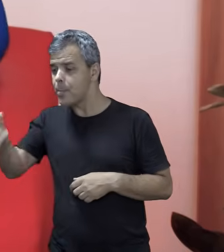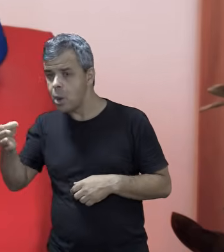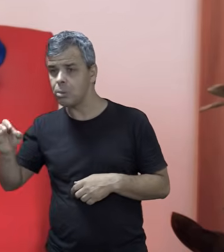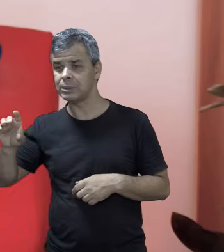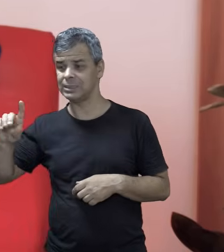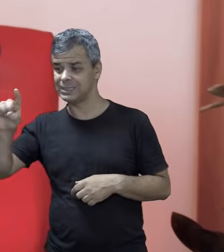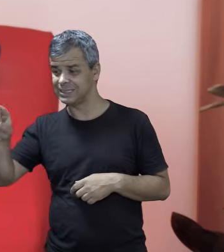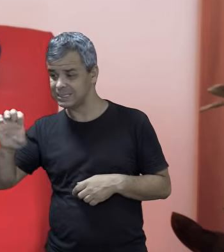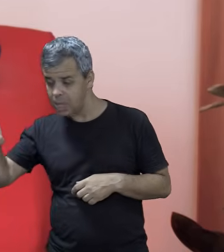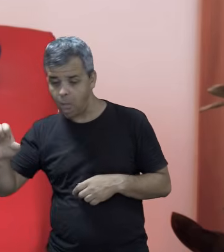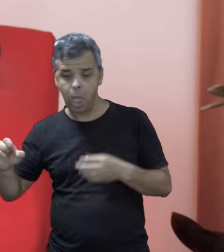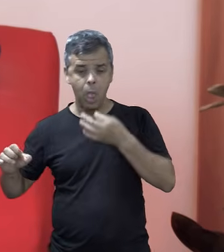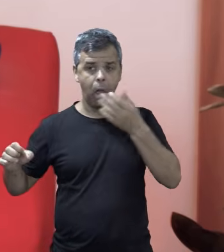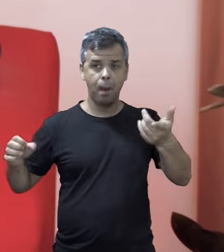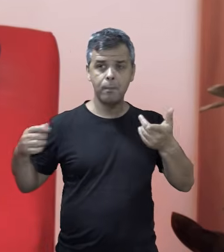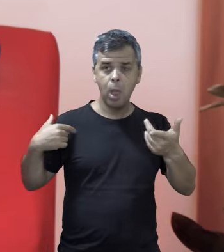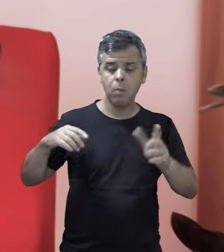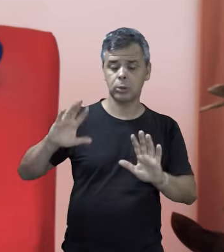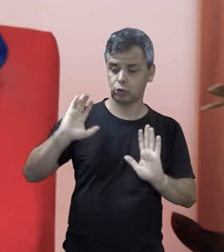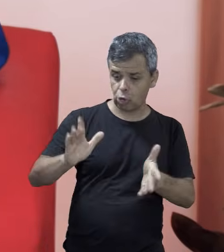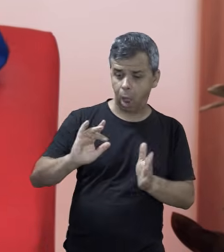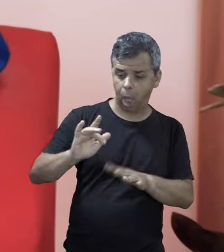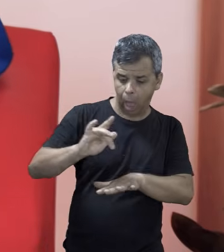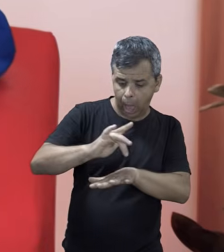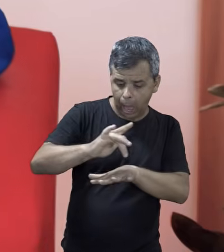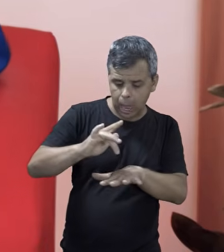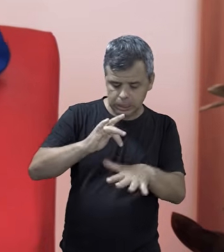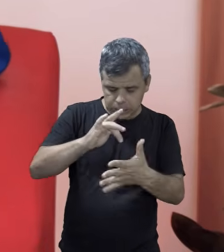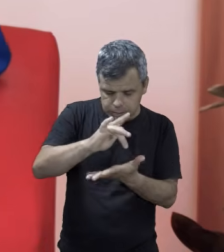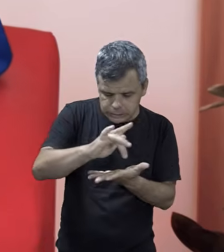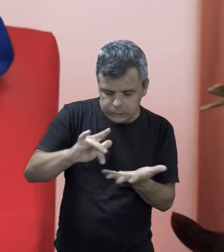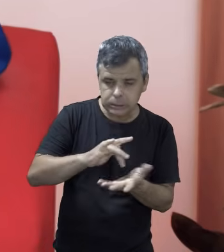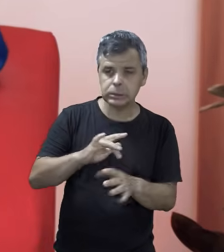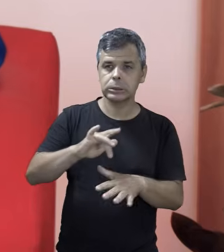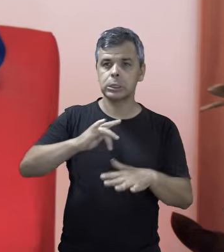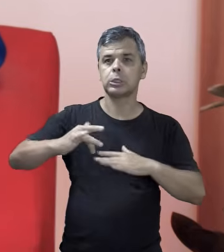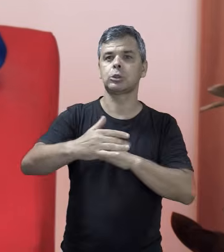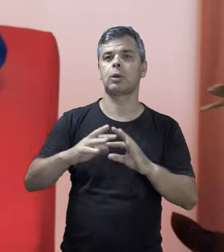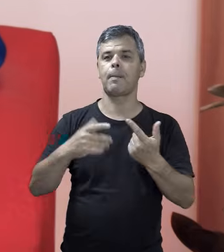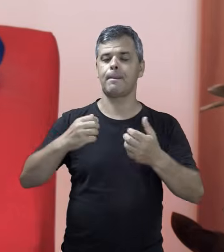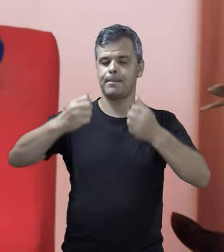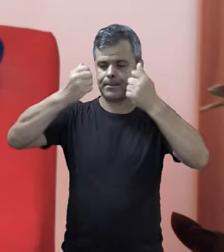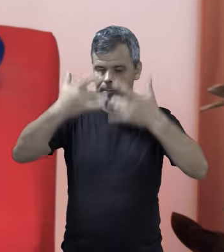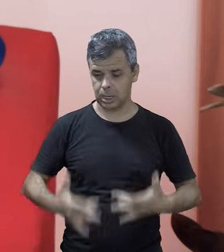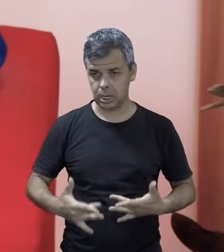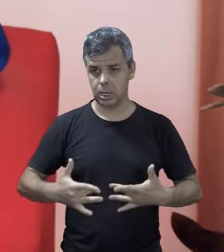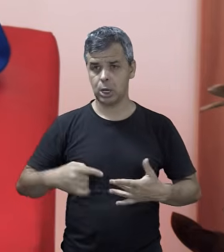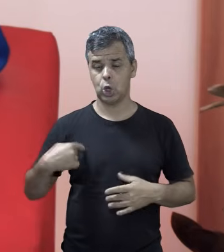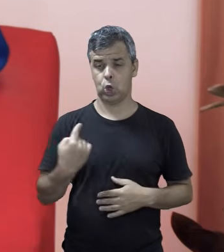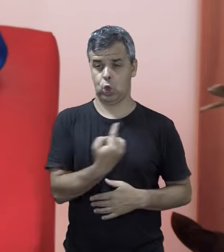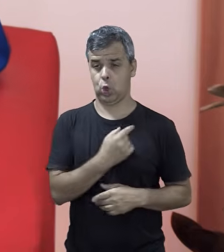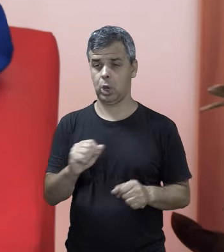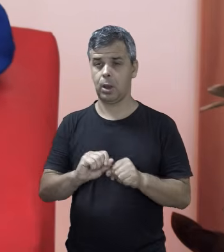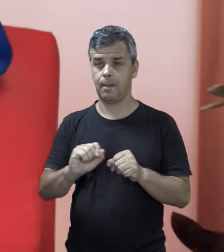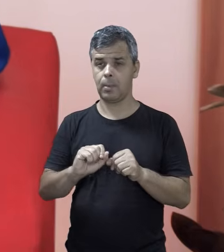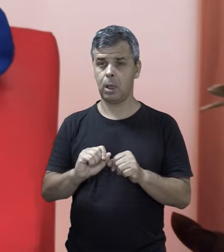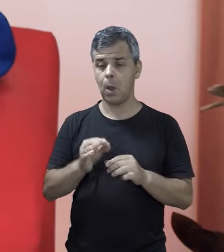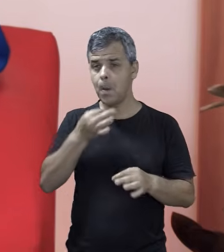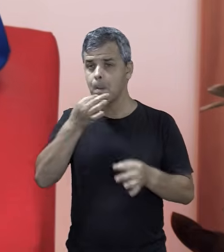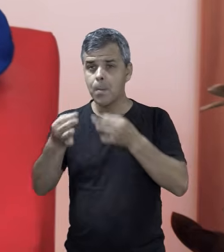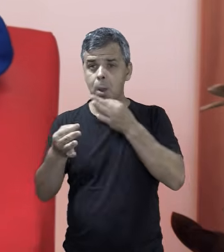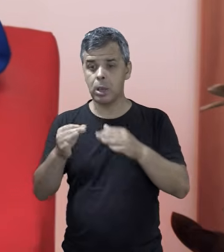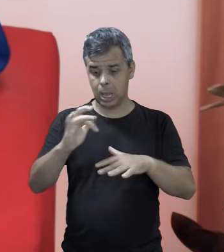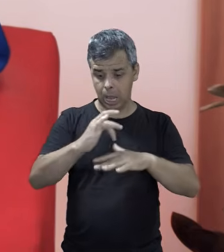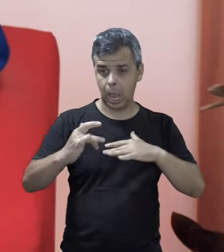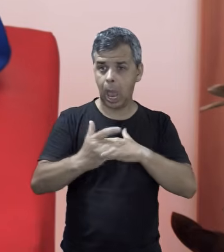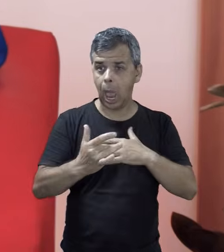com uma época da rede social, essa disputa, a maneira com que a gente fala, gente que se coloca na rede